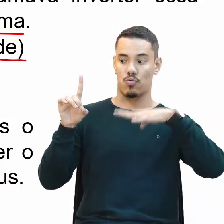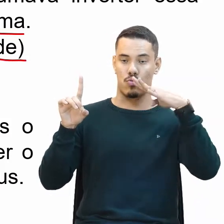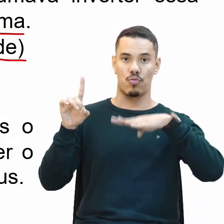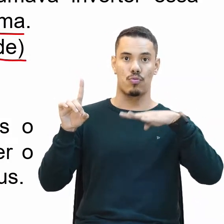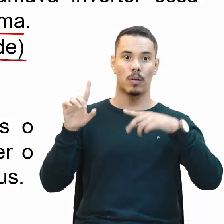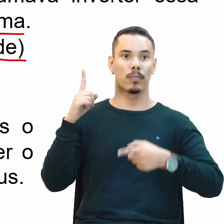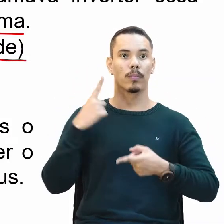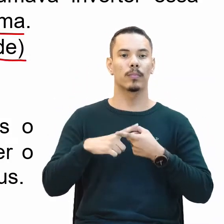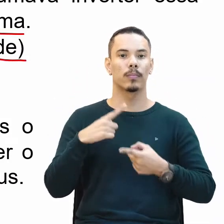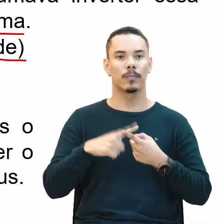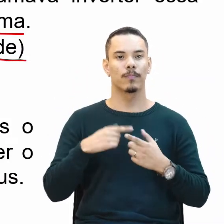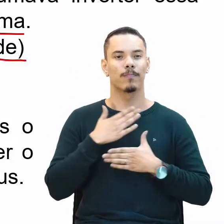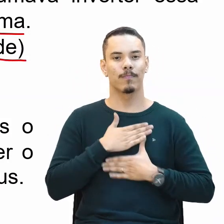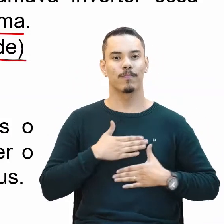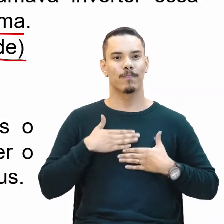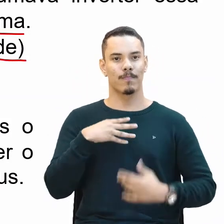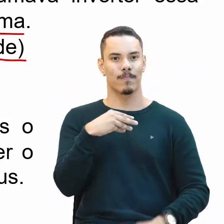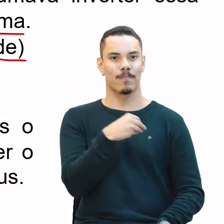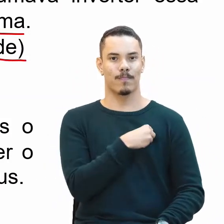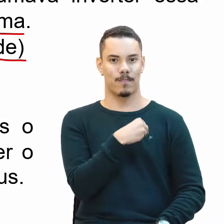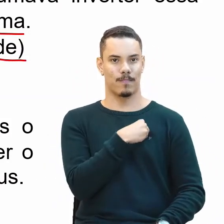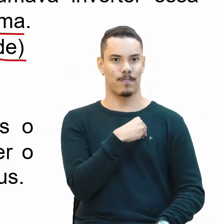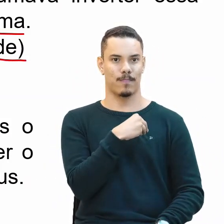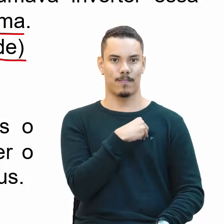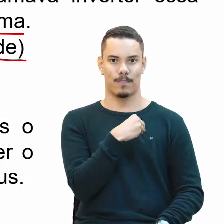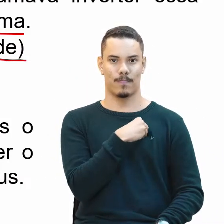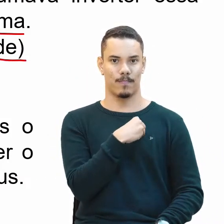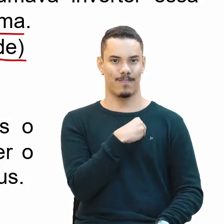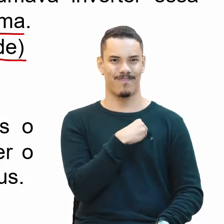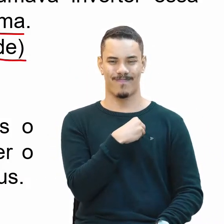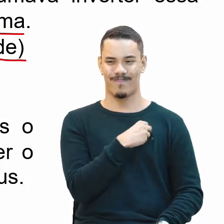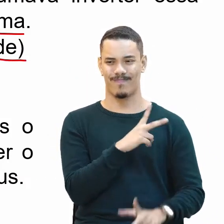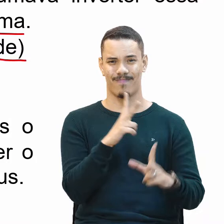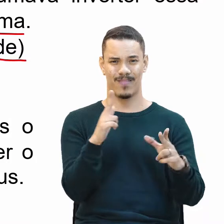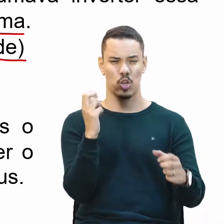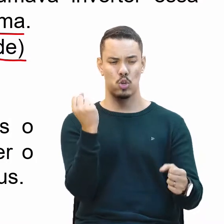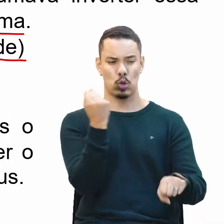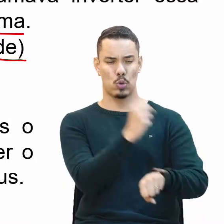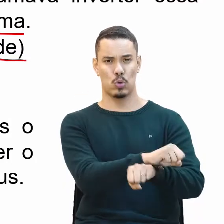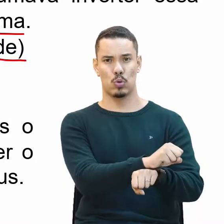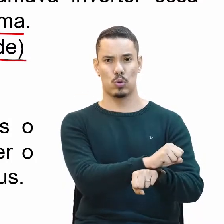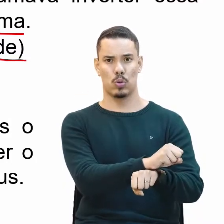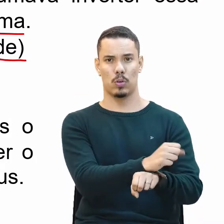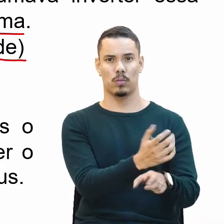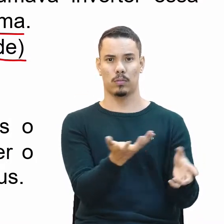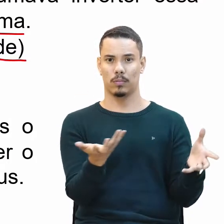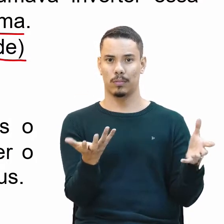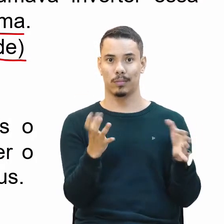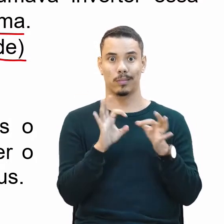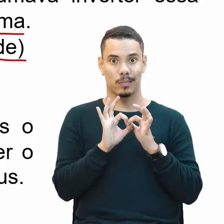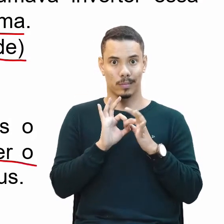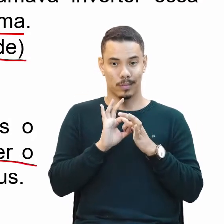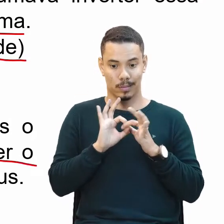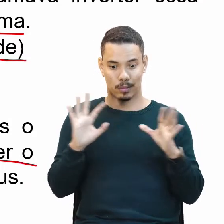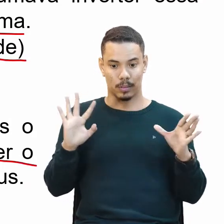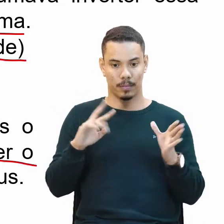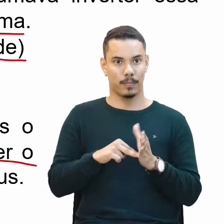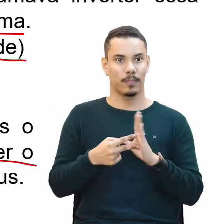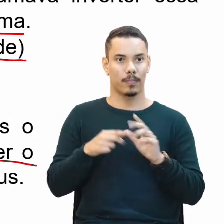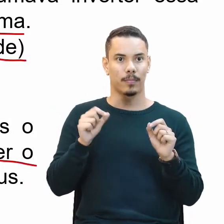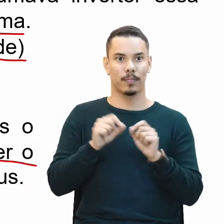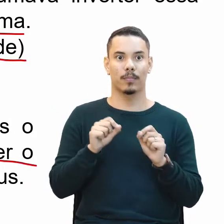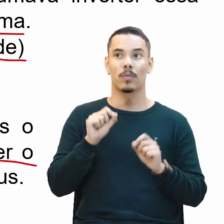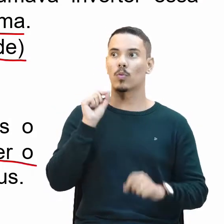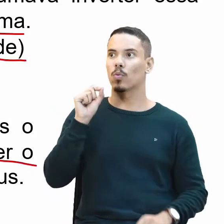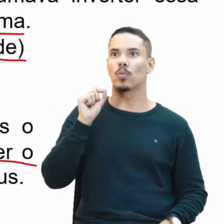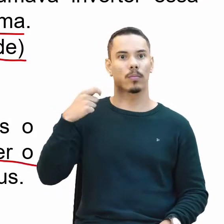o prazer de pecar é a escravidão. Ser livre é fazer o que se